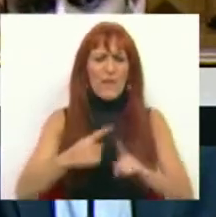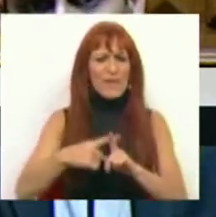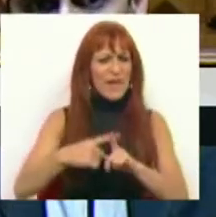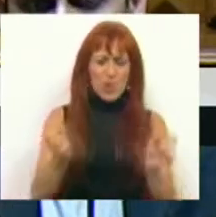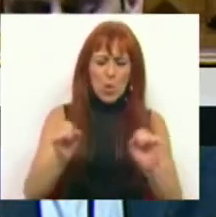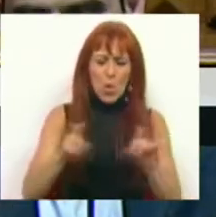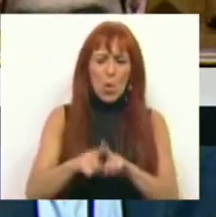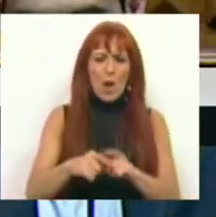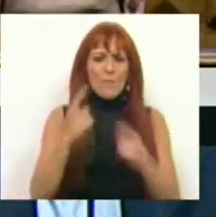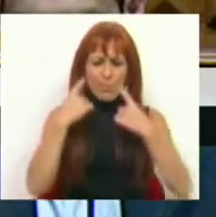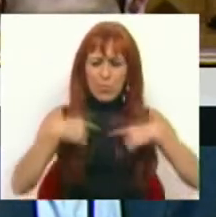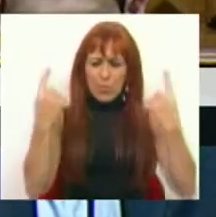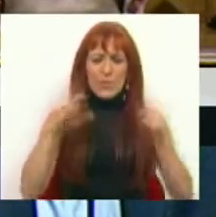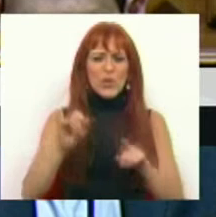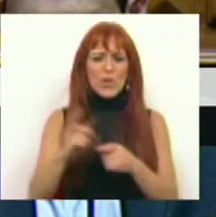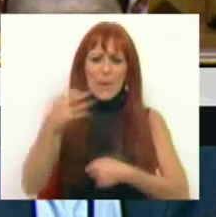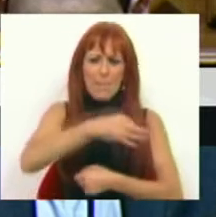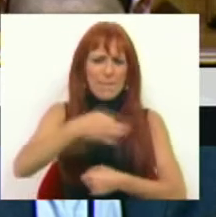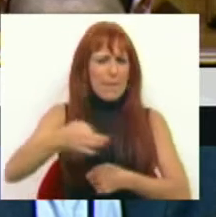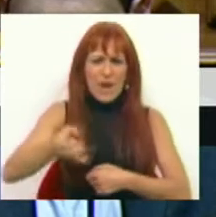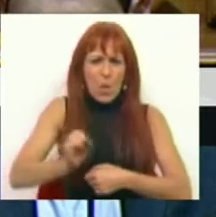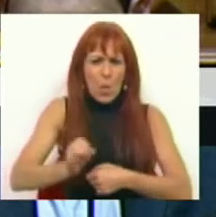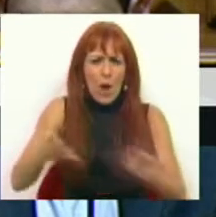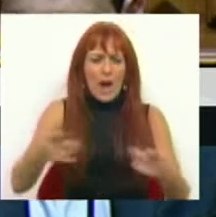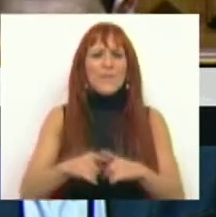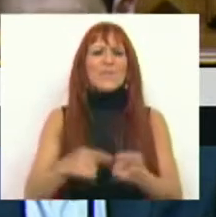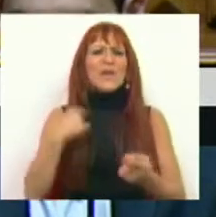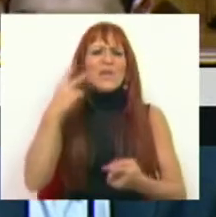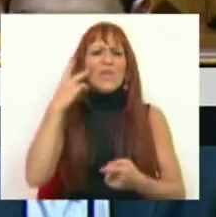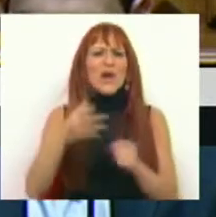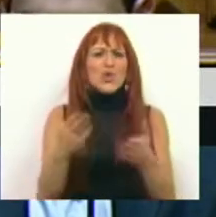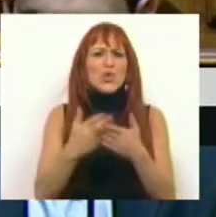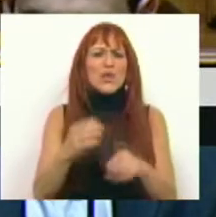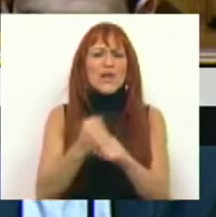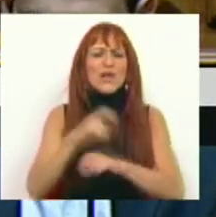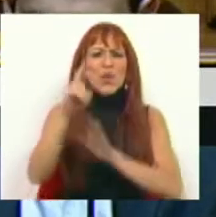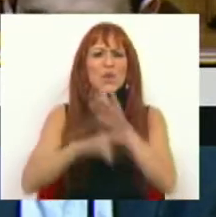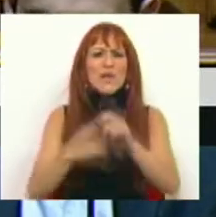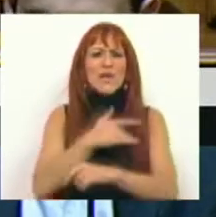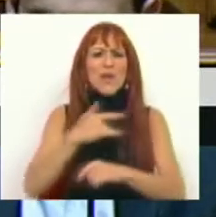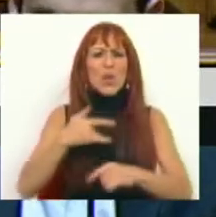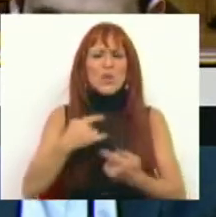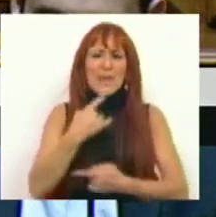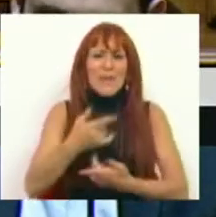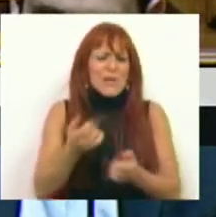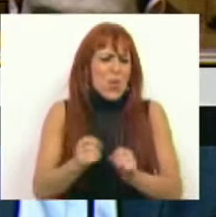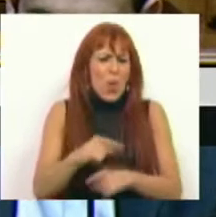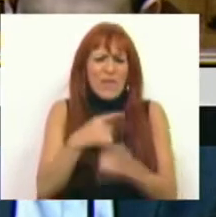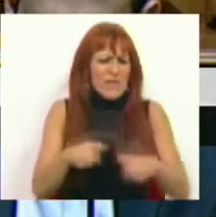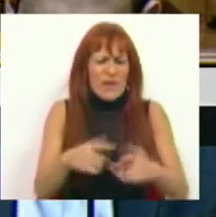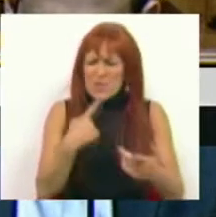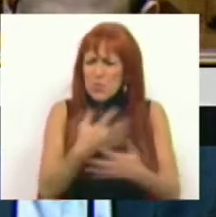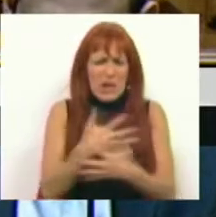nenhuma vantagem para o público com as parcerias público-privadas. Veja-se o estudo da Entidade Reguladora da Saúde, que diz que não há